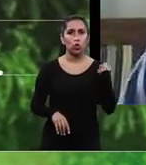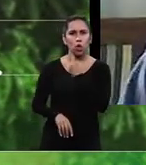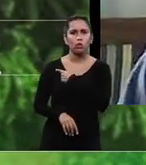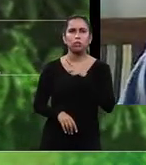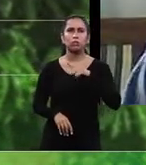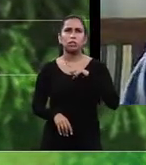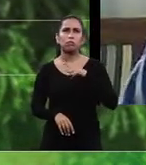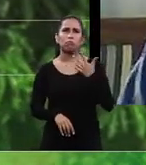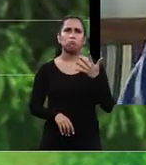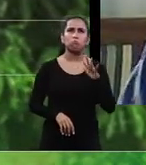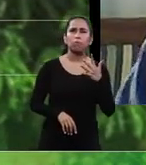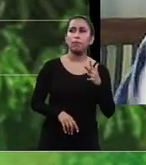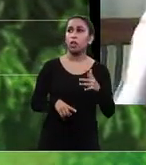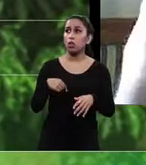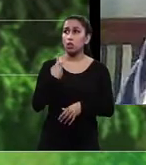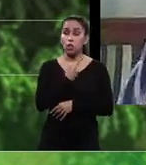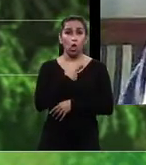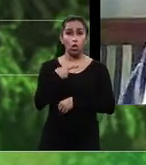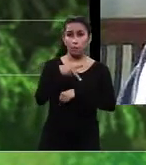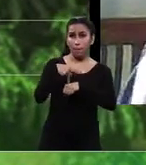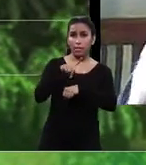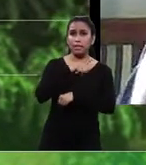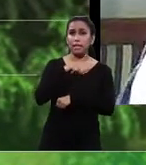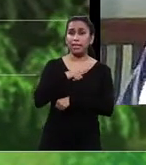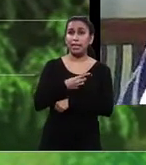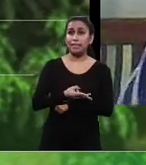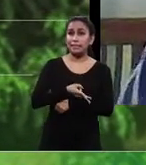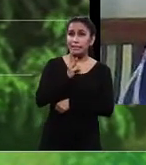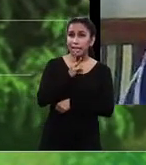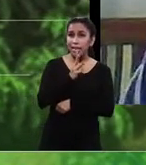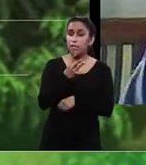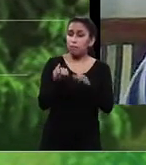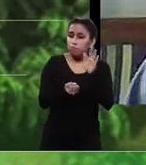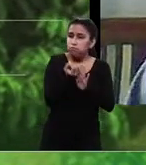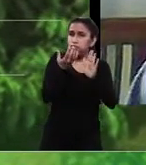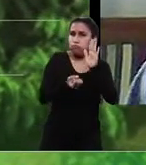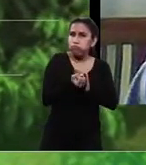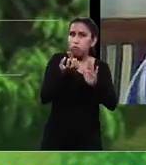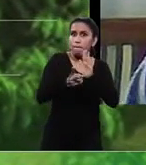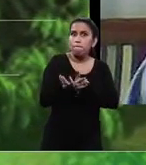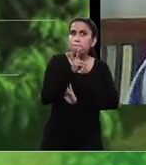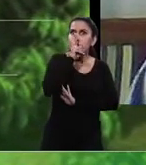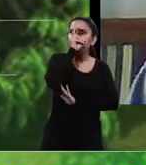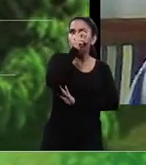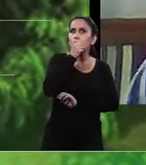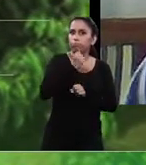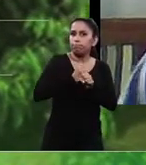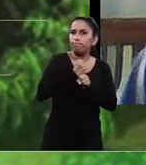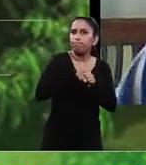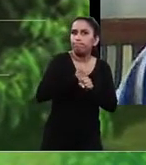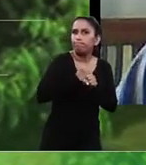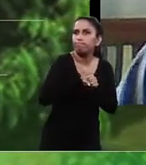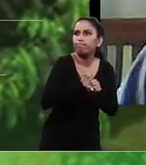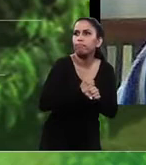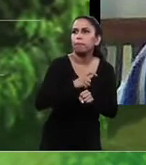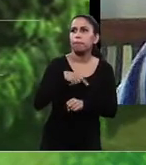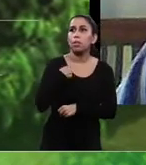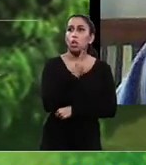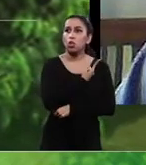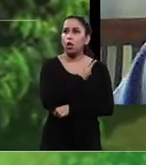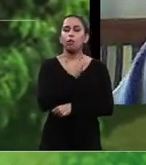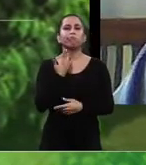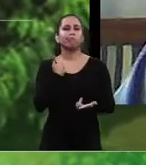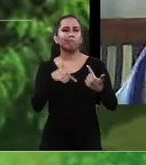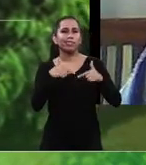nós somos um país que temos 3 safras por ano, né? A gente trabalhou de forma